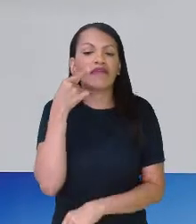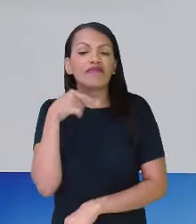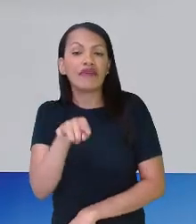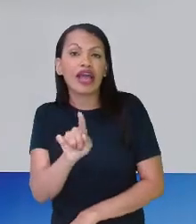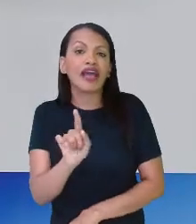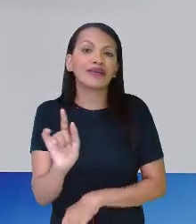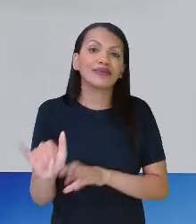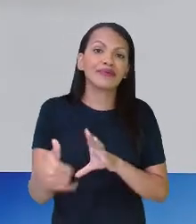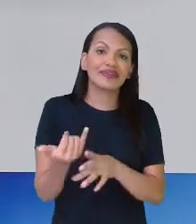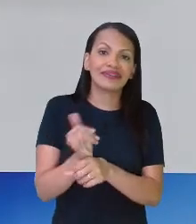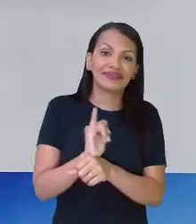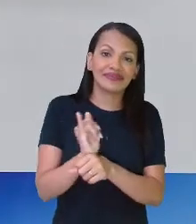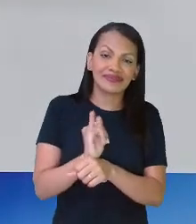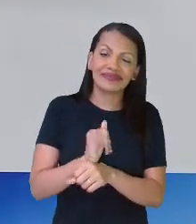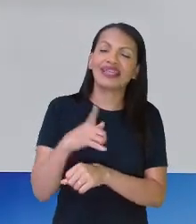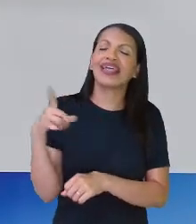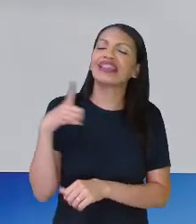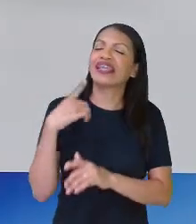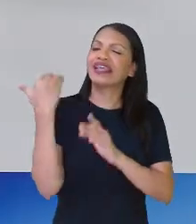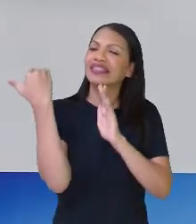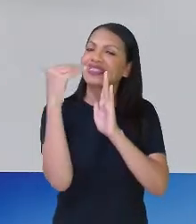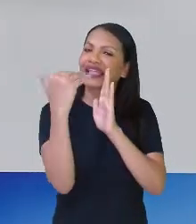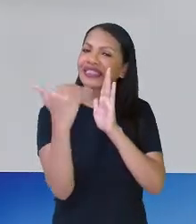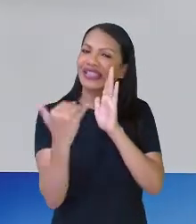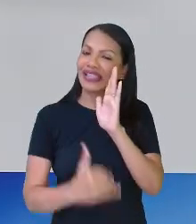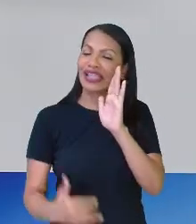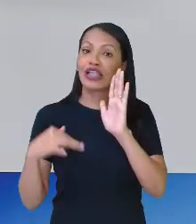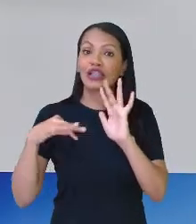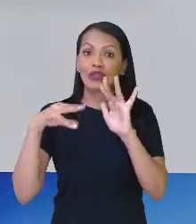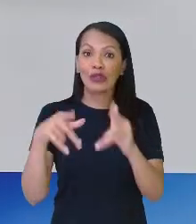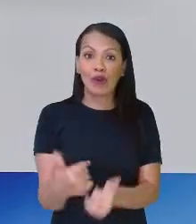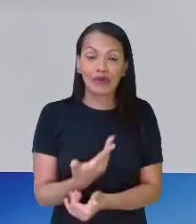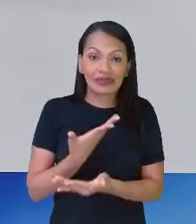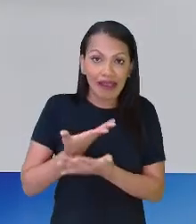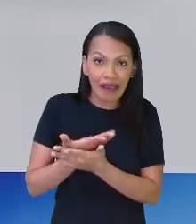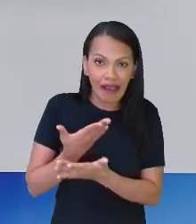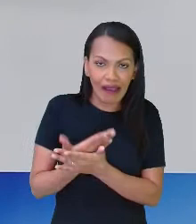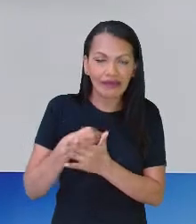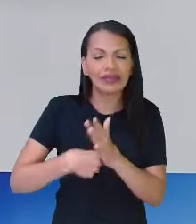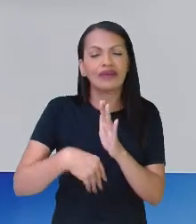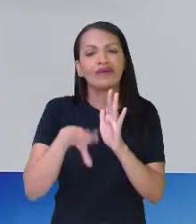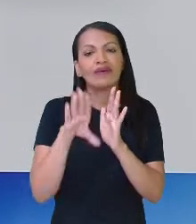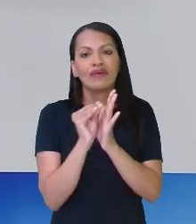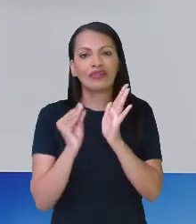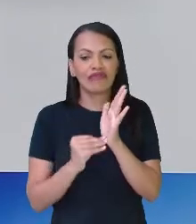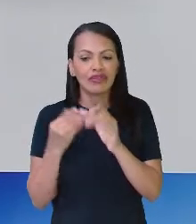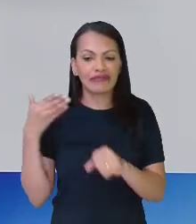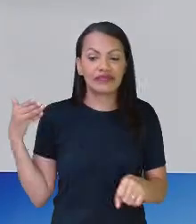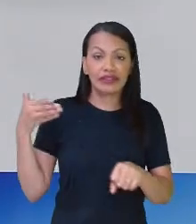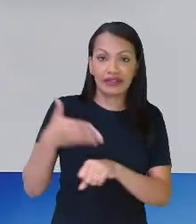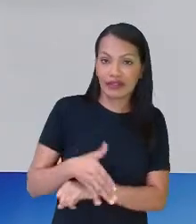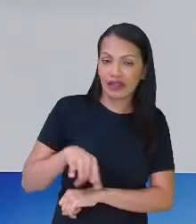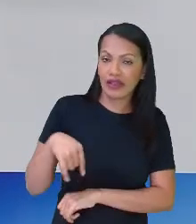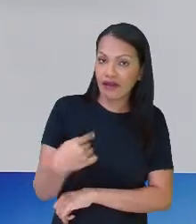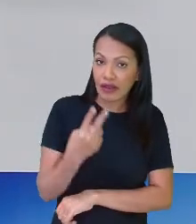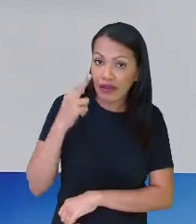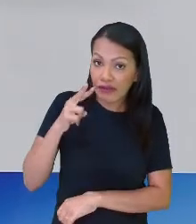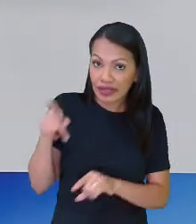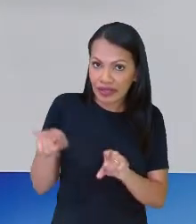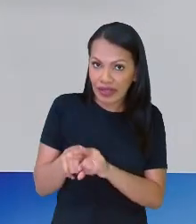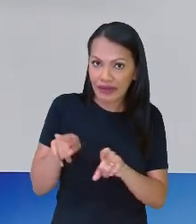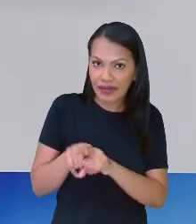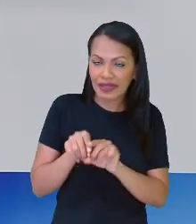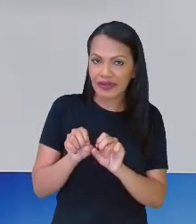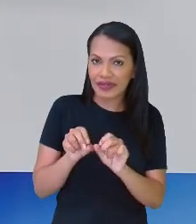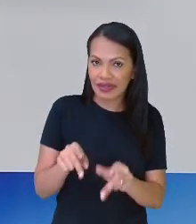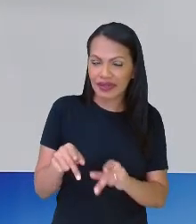nosso canal do YouTube, lá tem todas as nossas aulas, todos os nossos conteúdos e vocês acessam e a gente se vê por lá também, tá